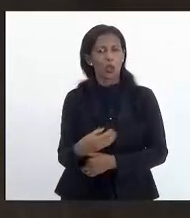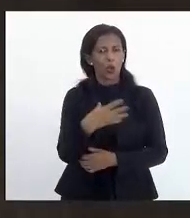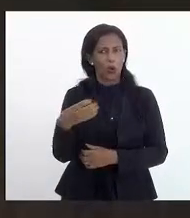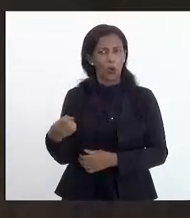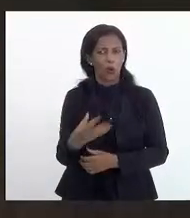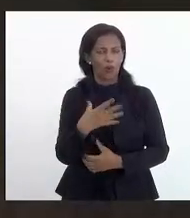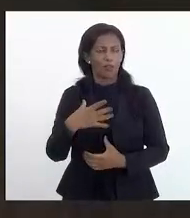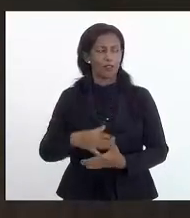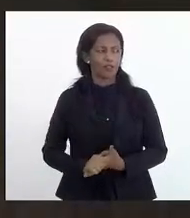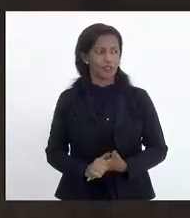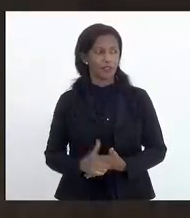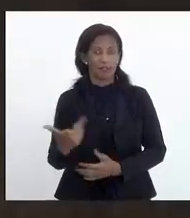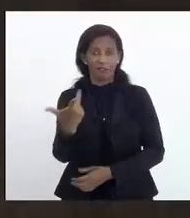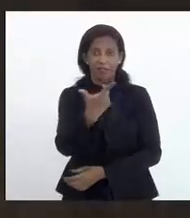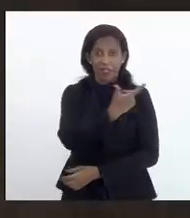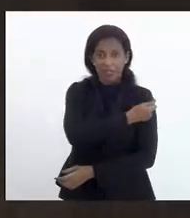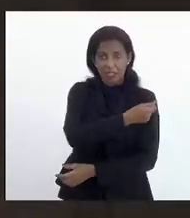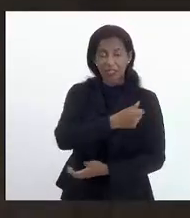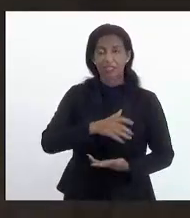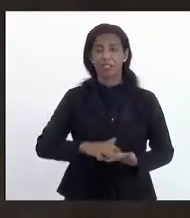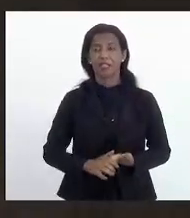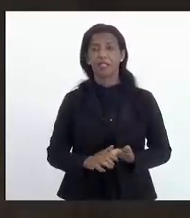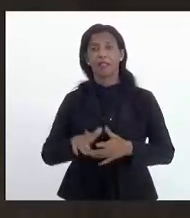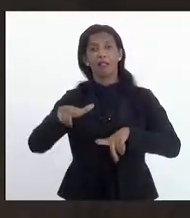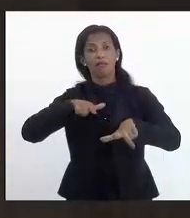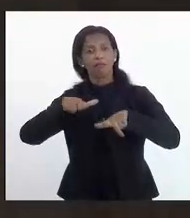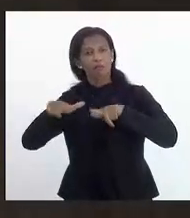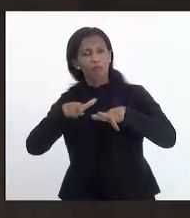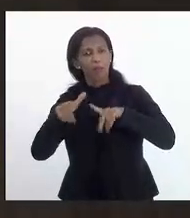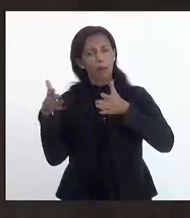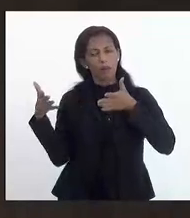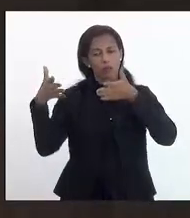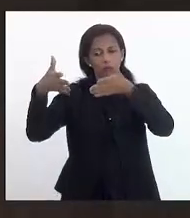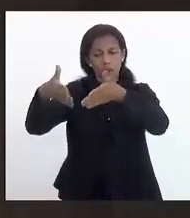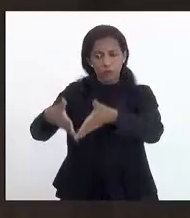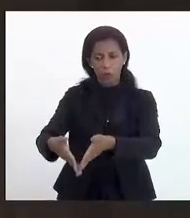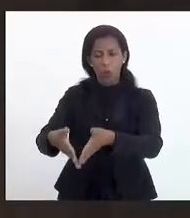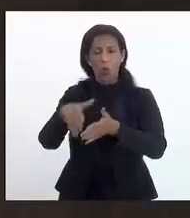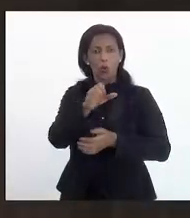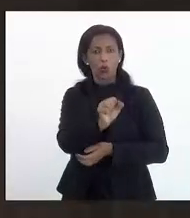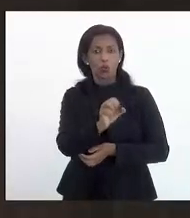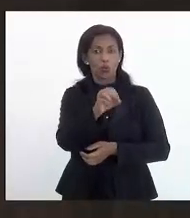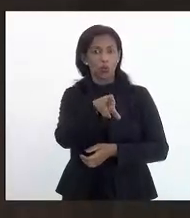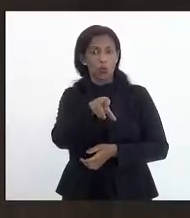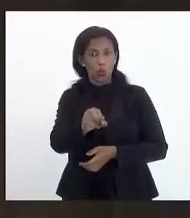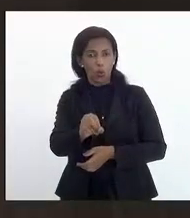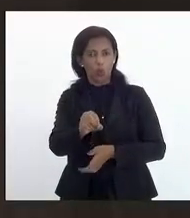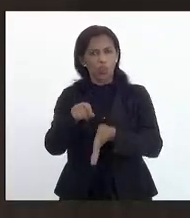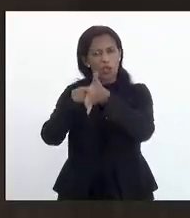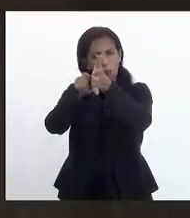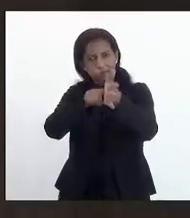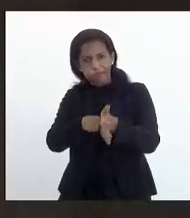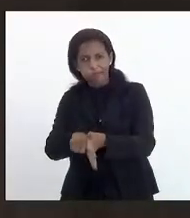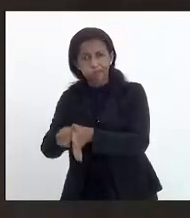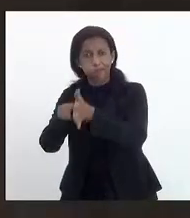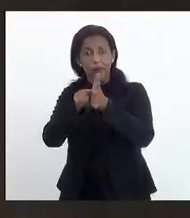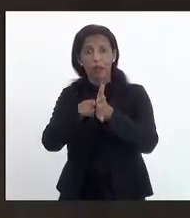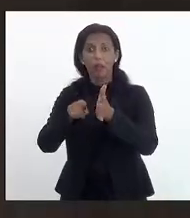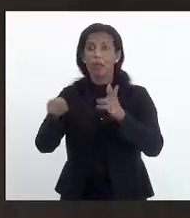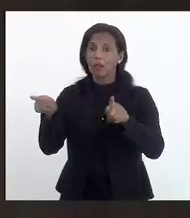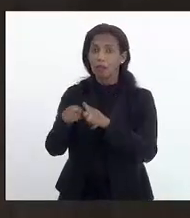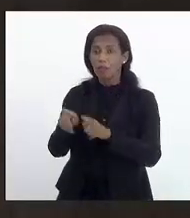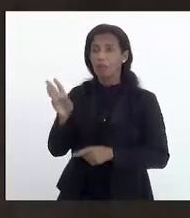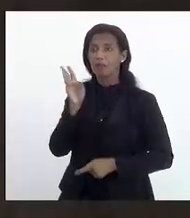de novas vacinas, trabalhos específicos com a sorologia, inclusive, deputado Valdeque Carneiro,